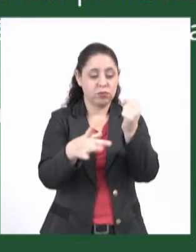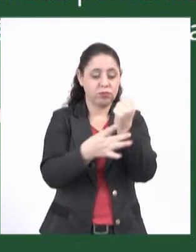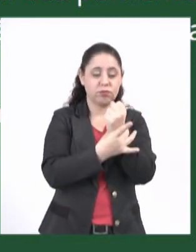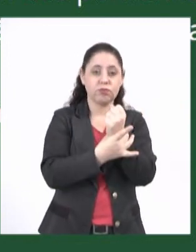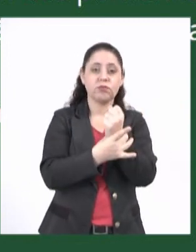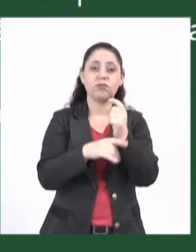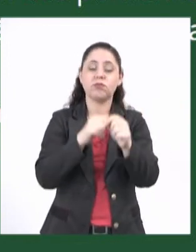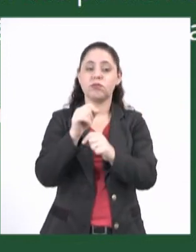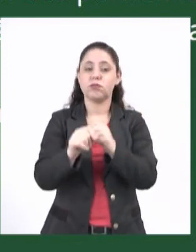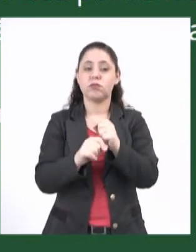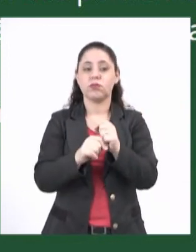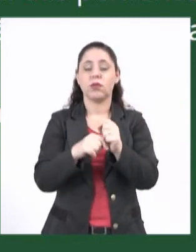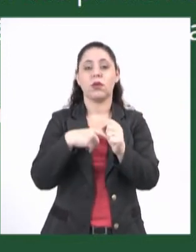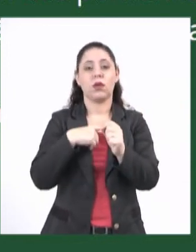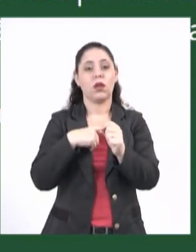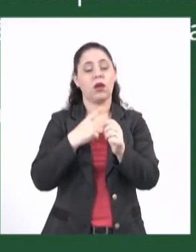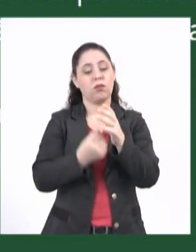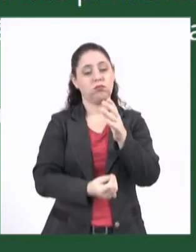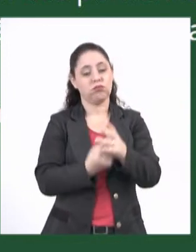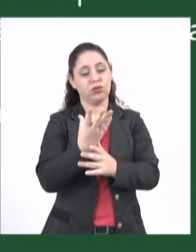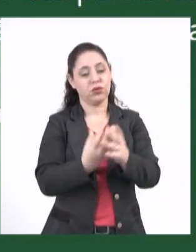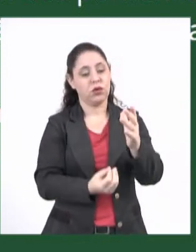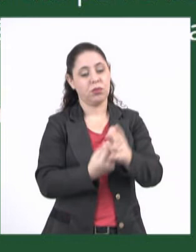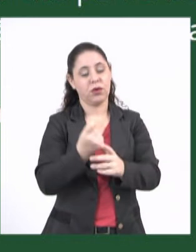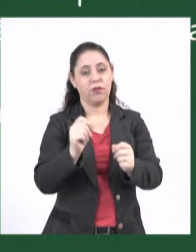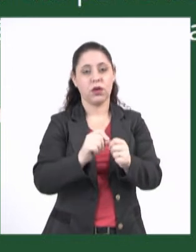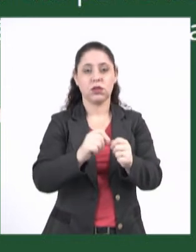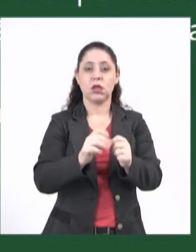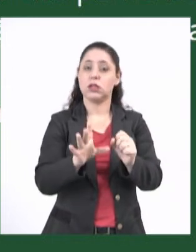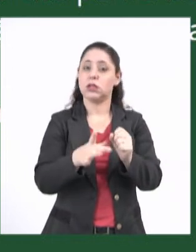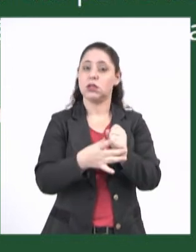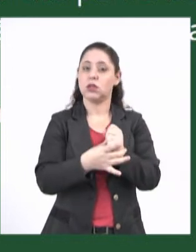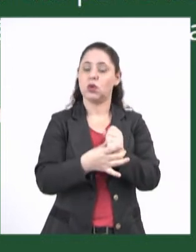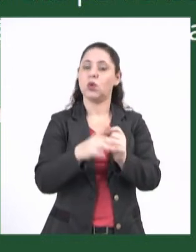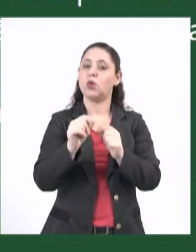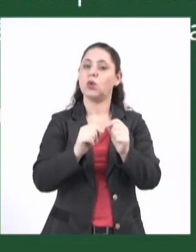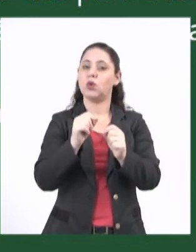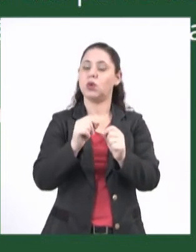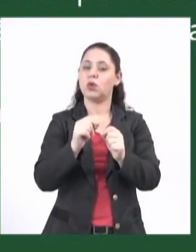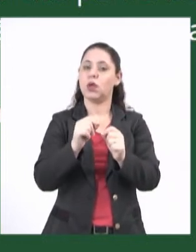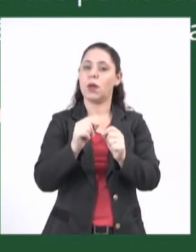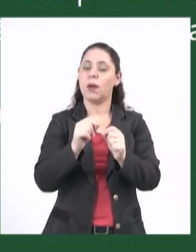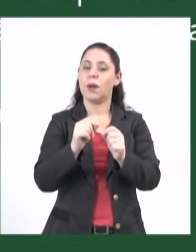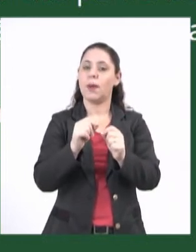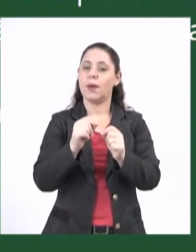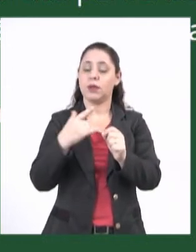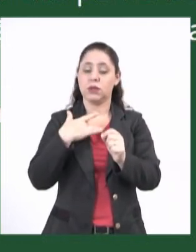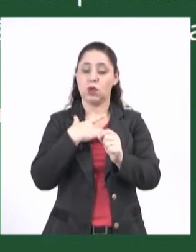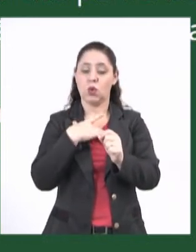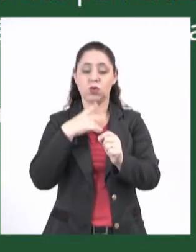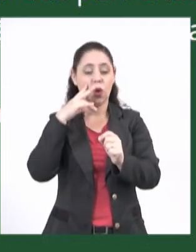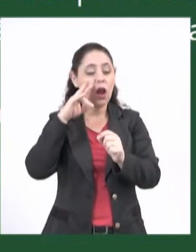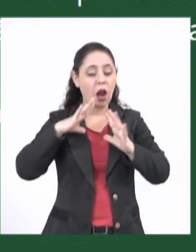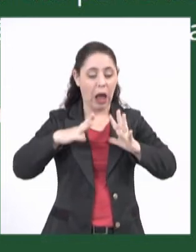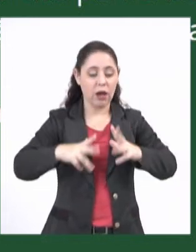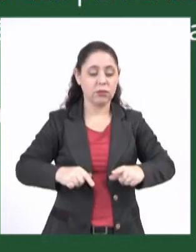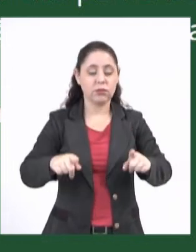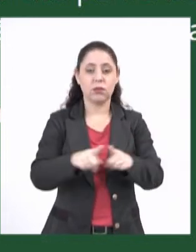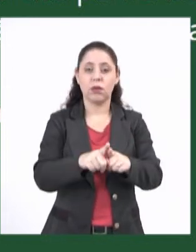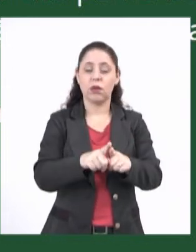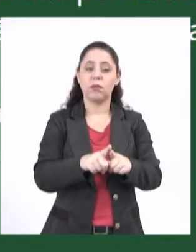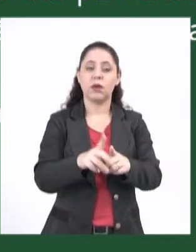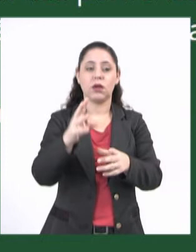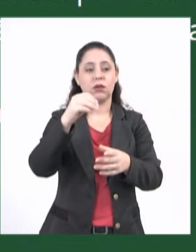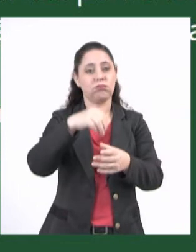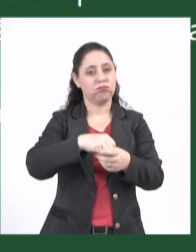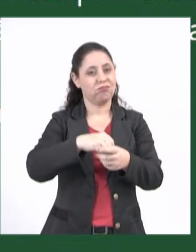nutricional robusto para produzir refeições de forma segura, né, no ponto de vista microbiológico. E conseguir isso nas periferias é um pouco